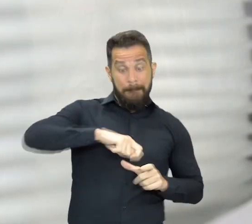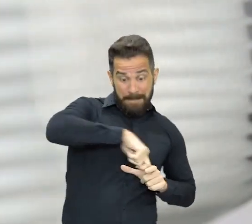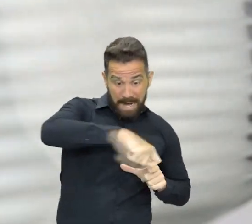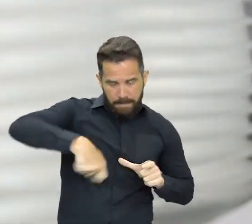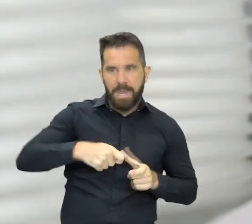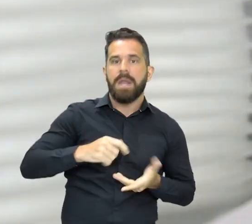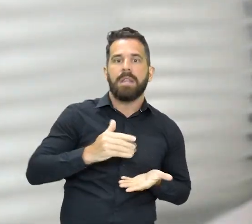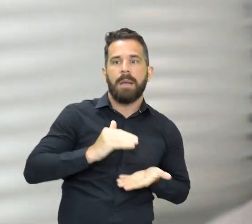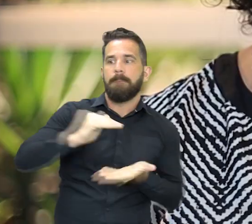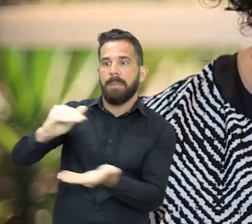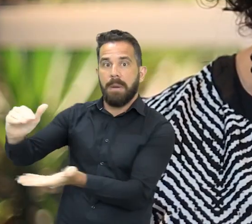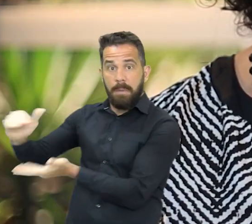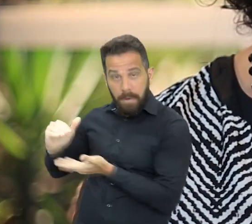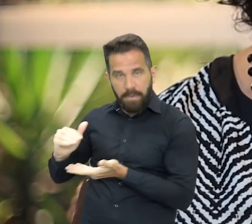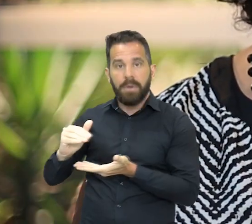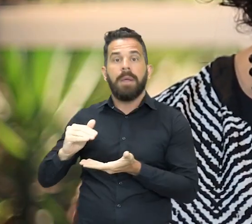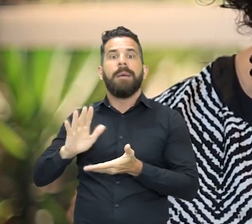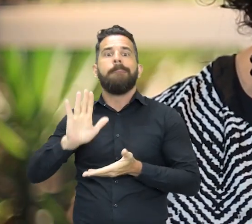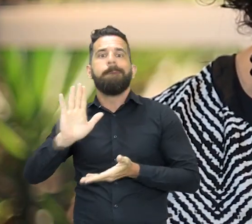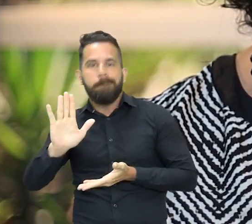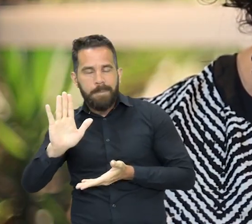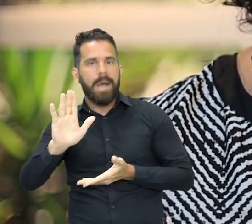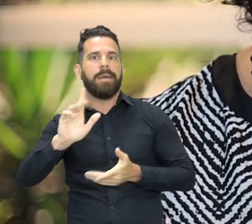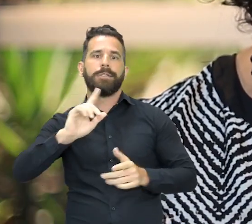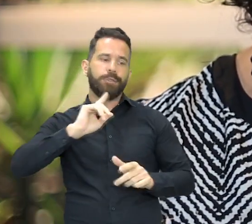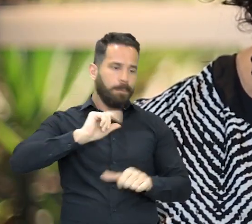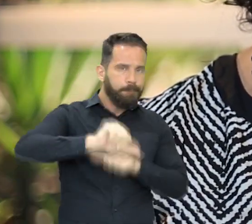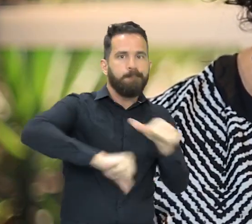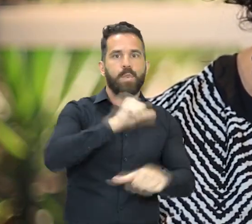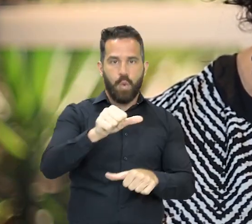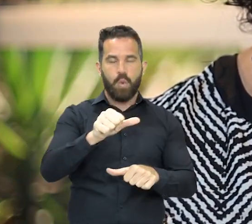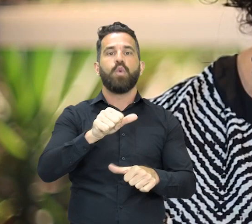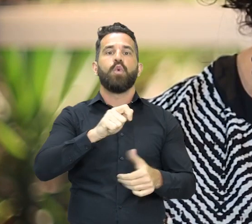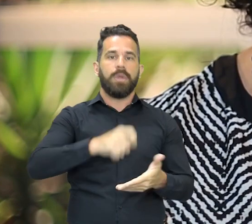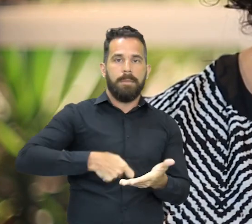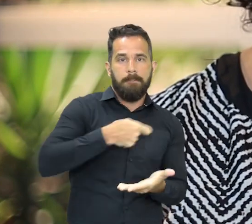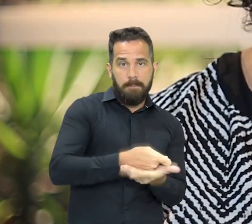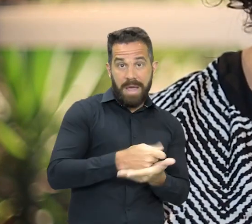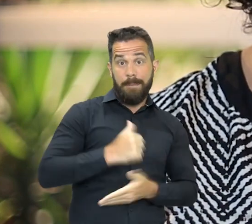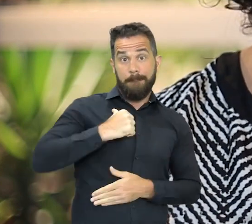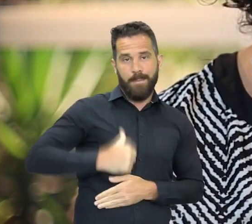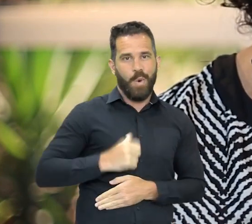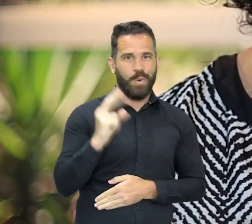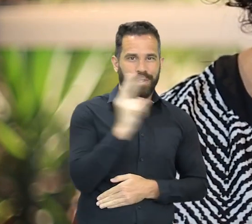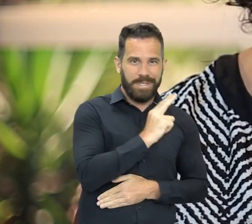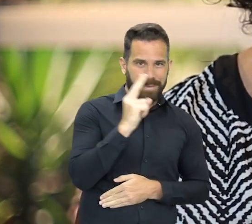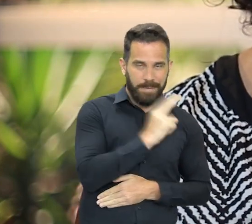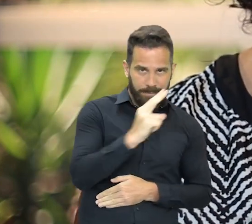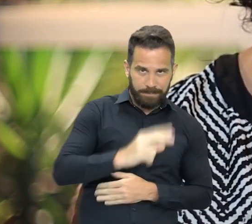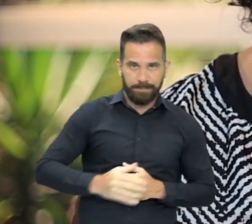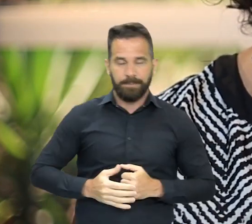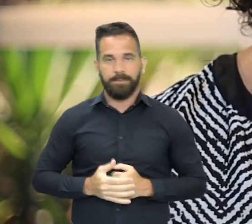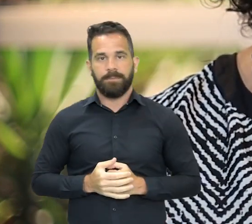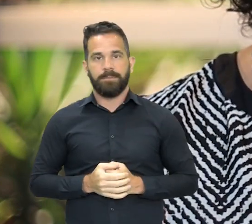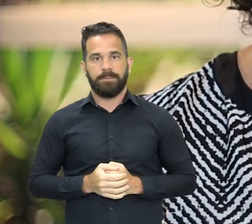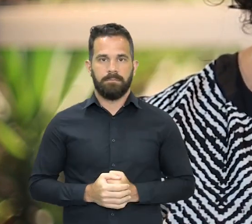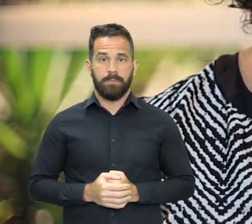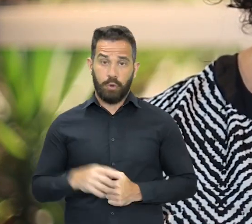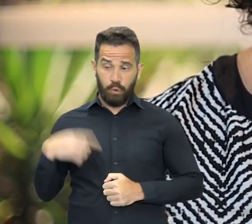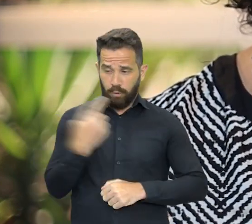dos restaurantes. Então, e logo nós passamos de marmita para a Bolsa Alimentação